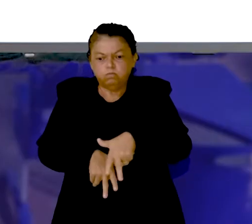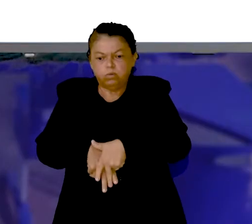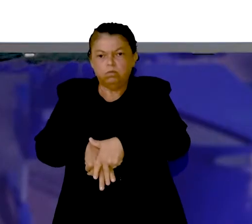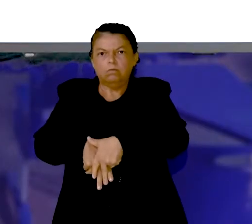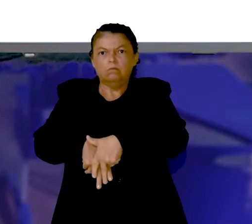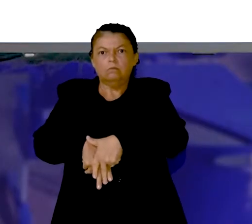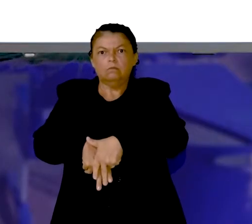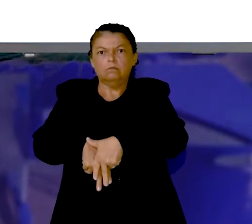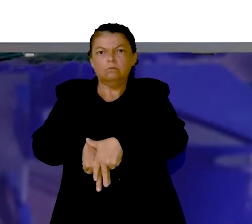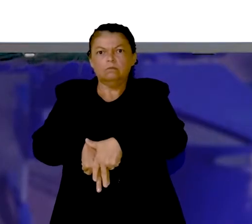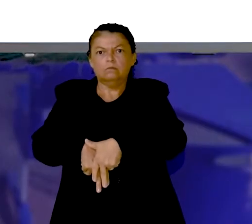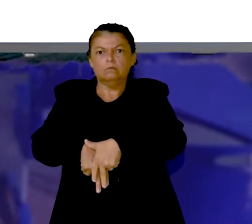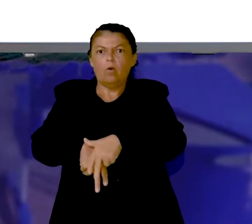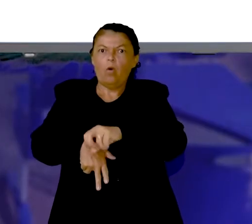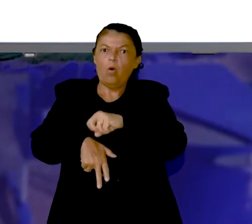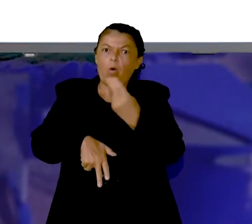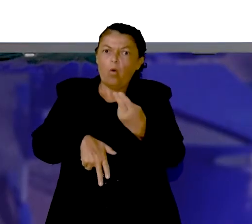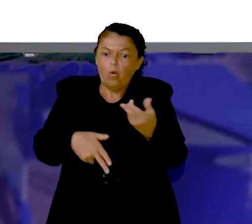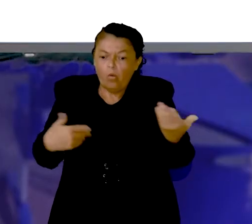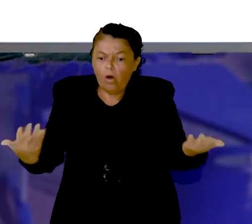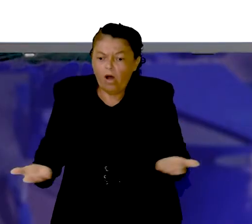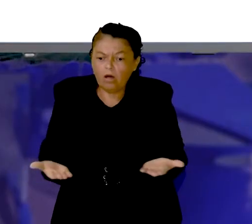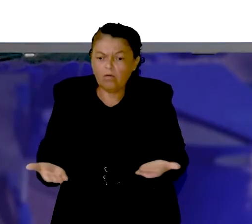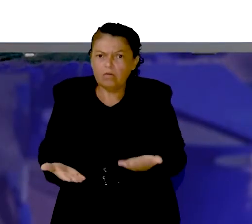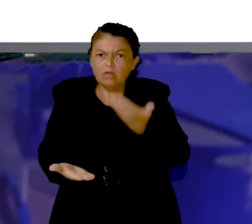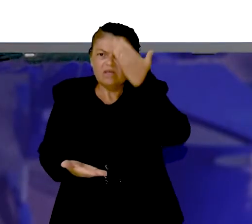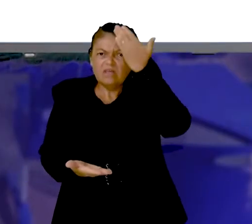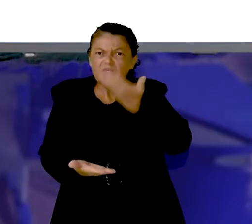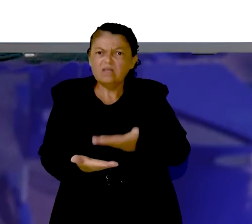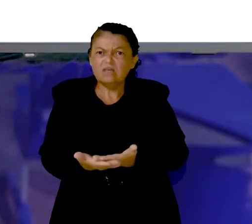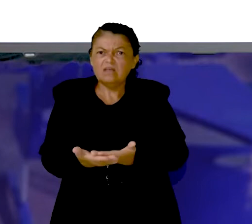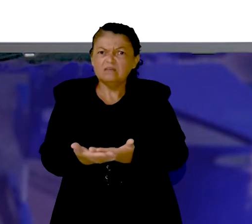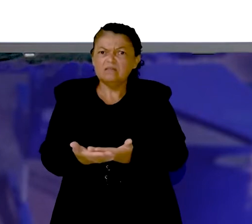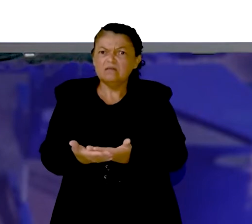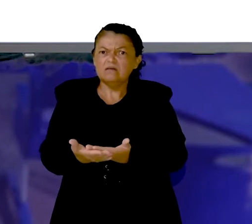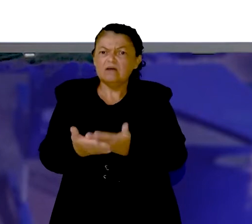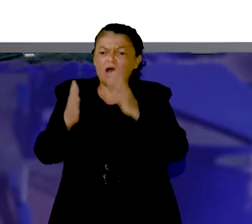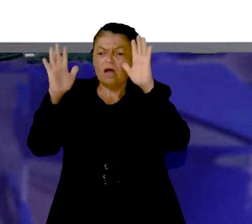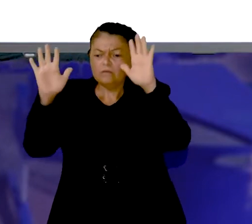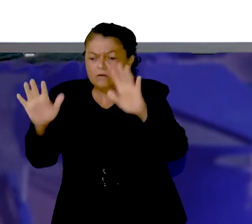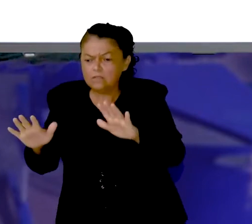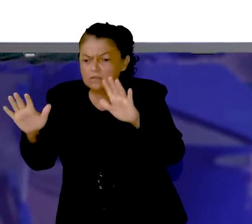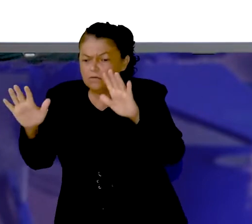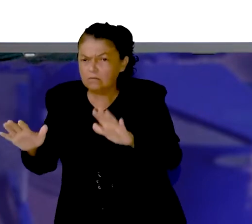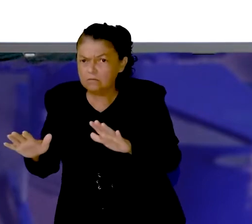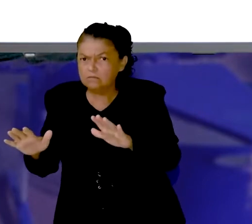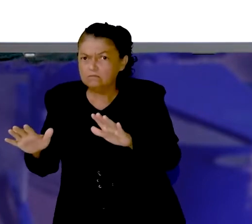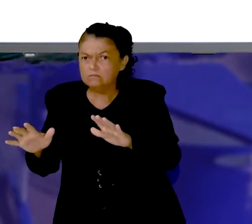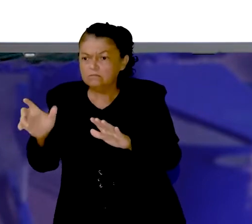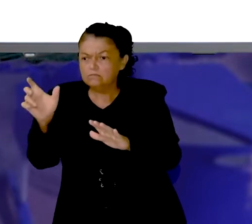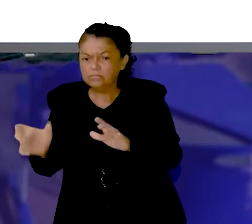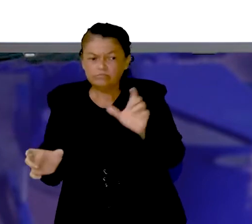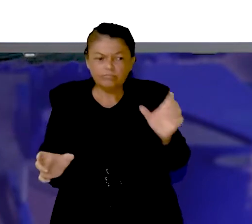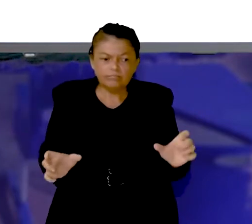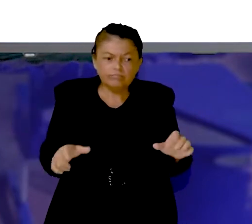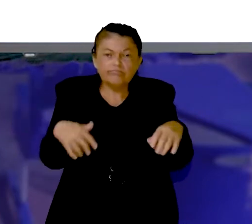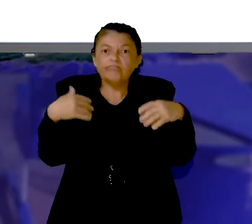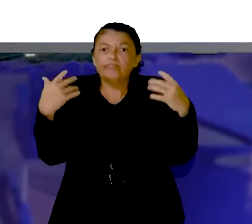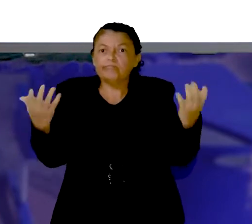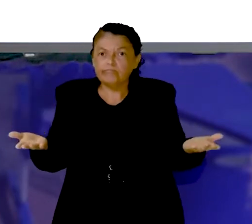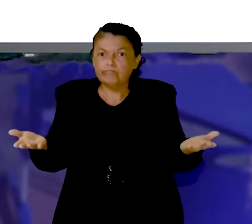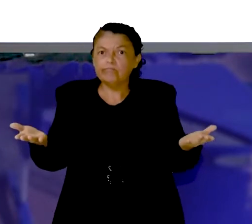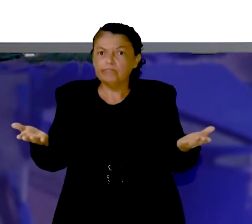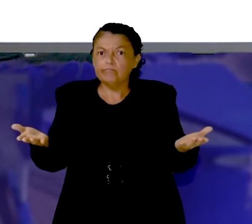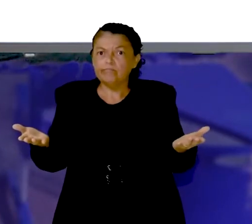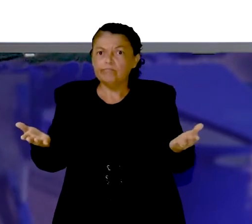dessa. E que crenças seriam essas? Então, podemos